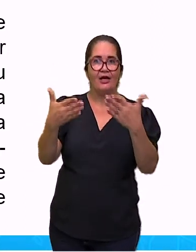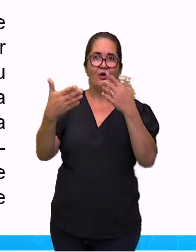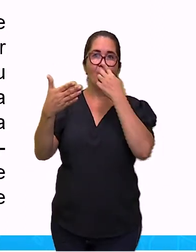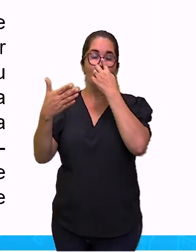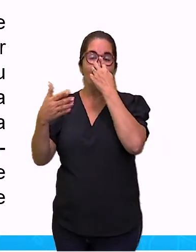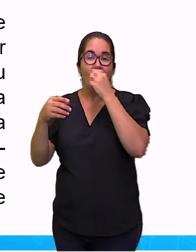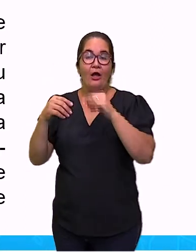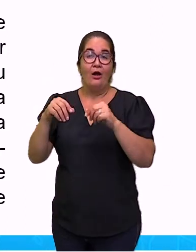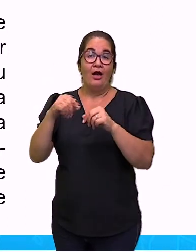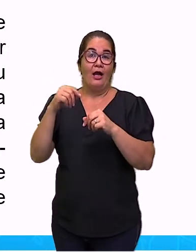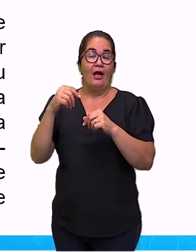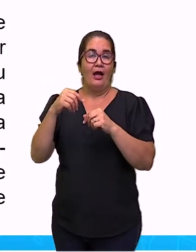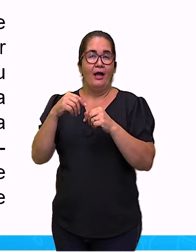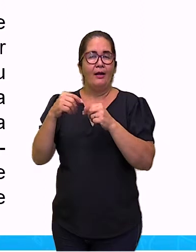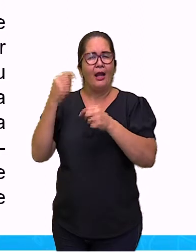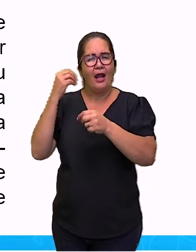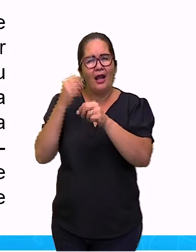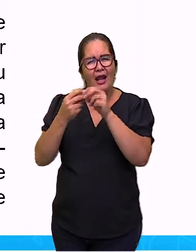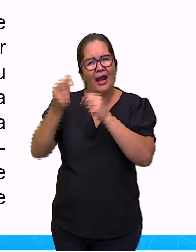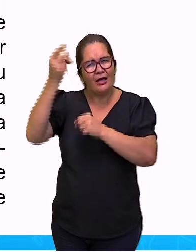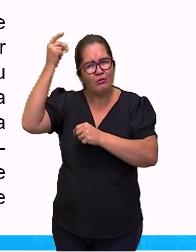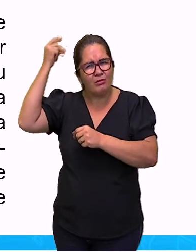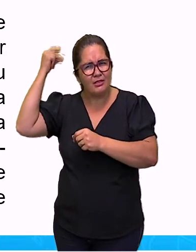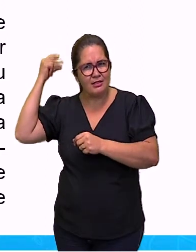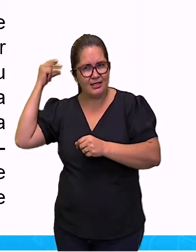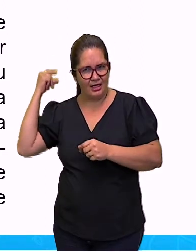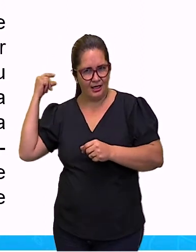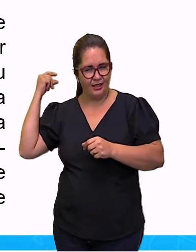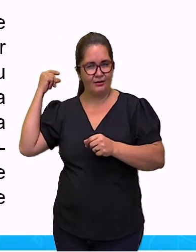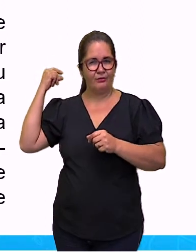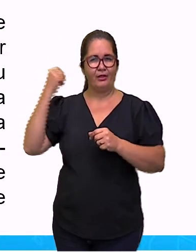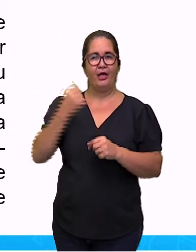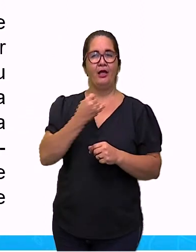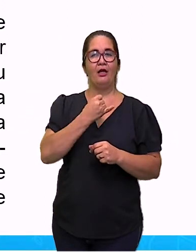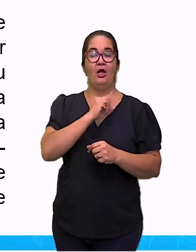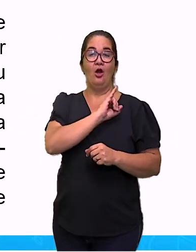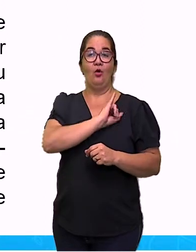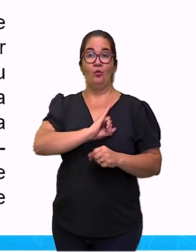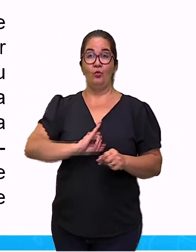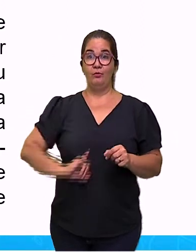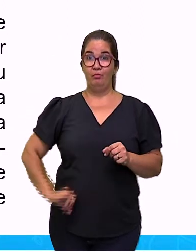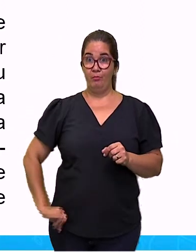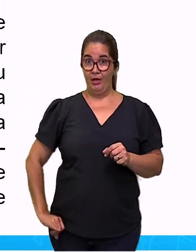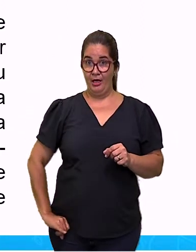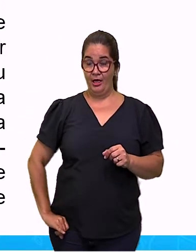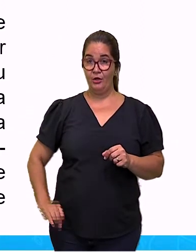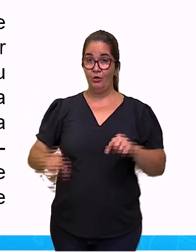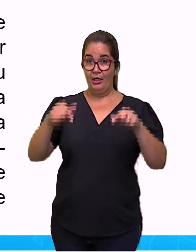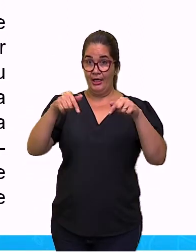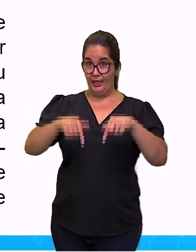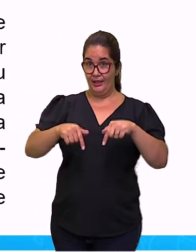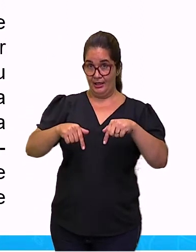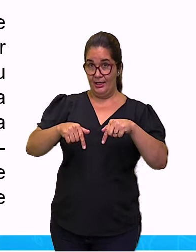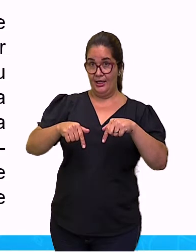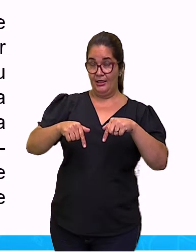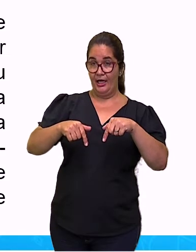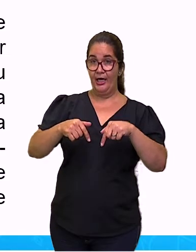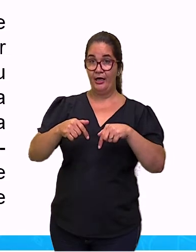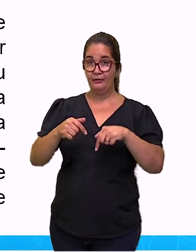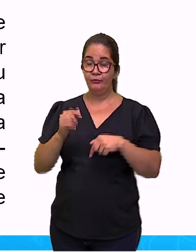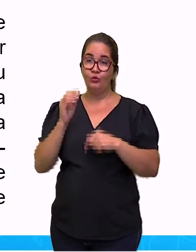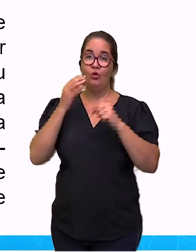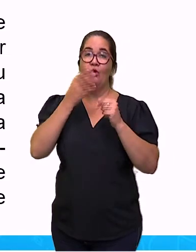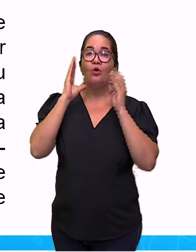ao Império. Então, Dom Pedro II, ele deu ele uma ideia, sugeriu, entra aí